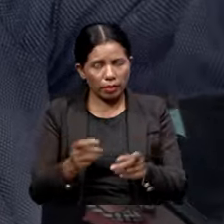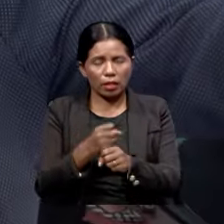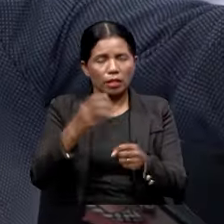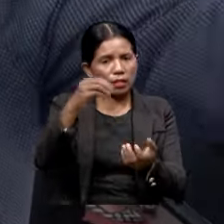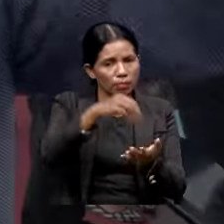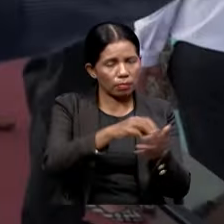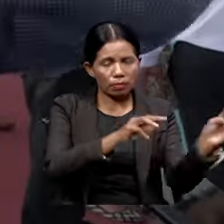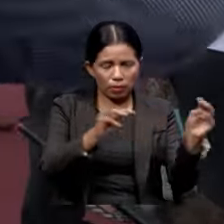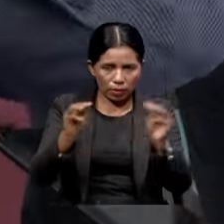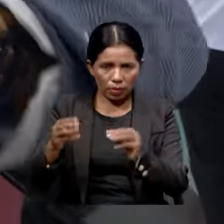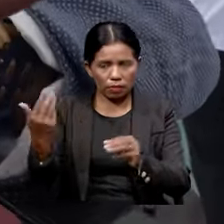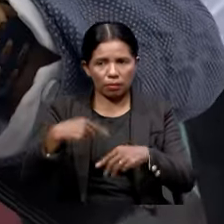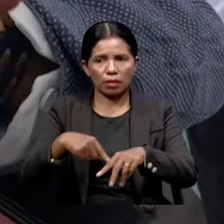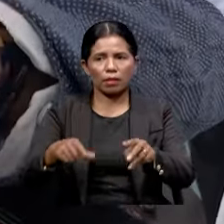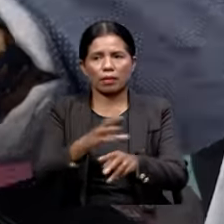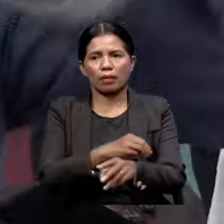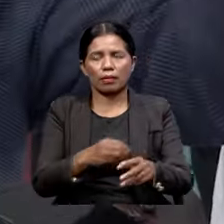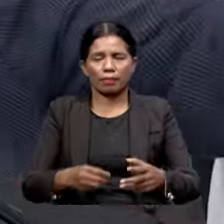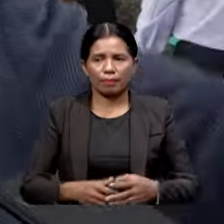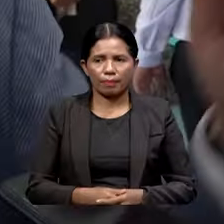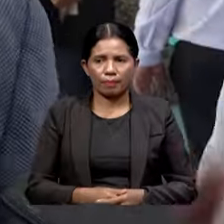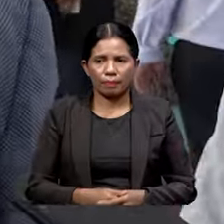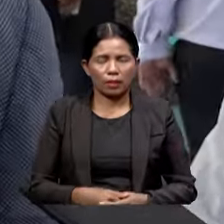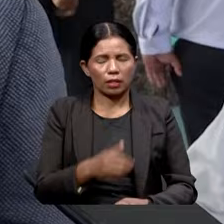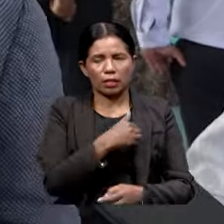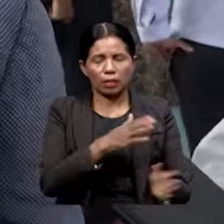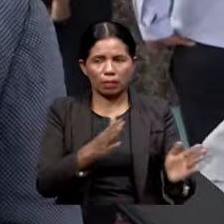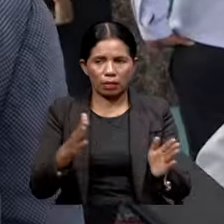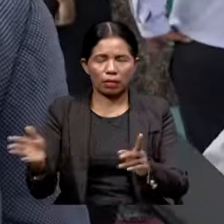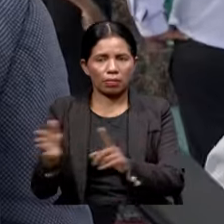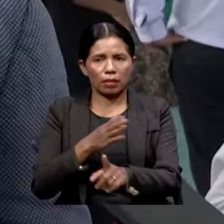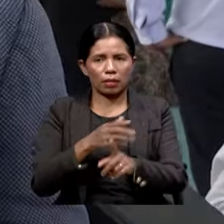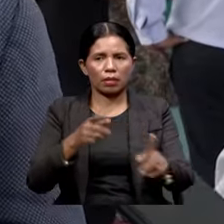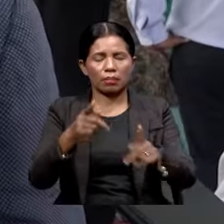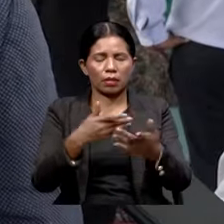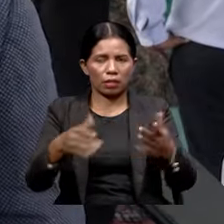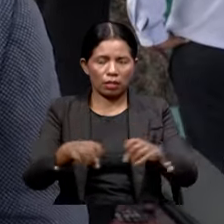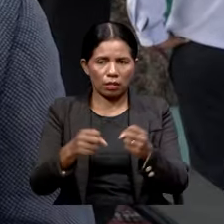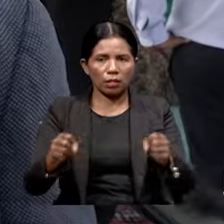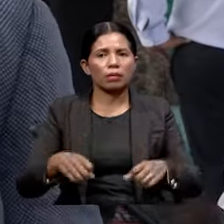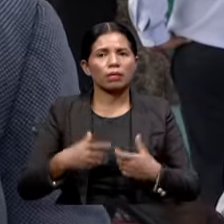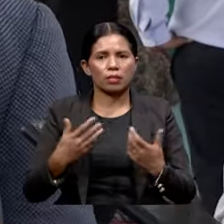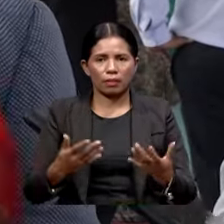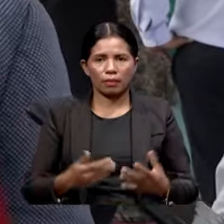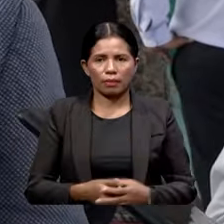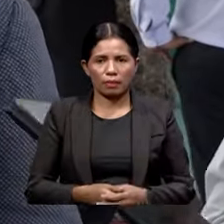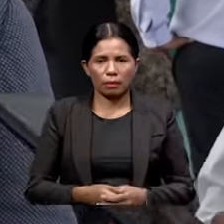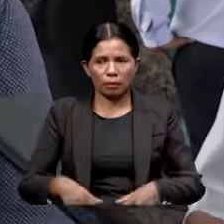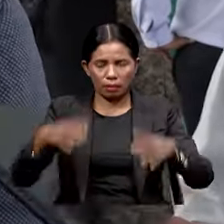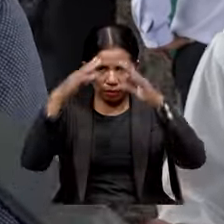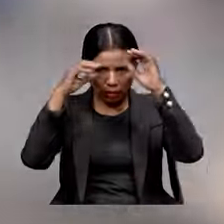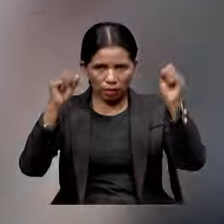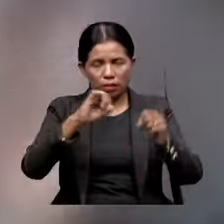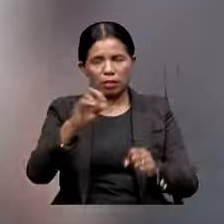nabe katok jene se imi bah valiane na im hampang kadona ogor sira prepara ba bah kurit emne sa harang ngot ne anu sa. Antes nemos Presidente da República